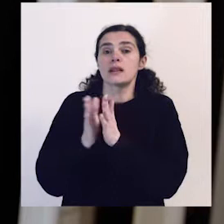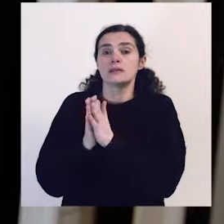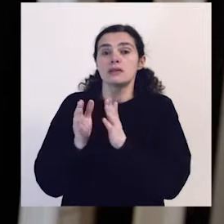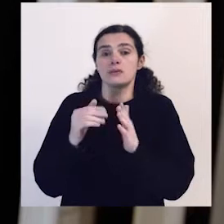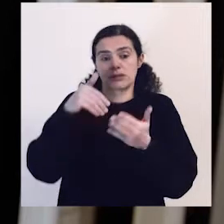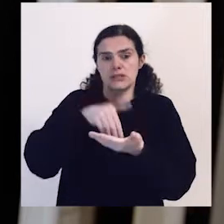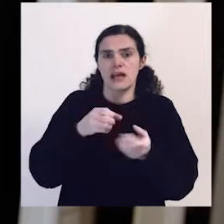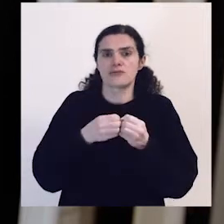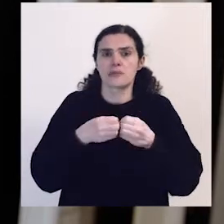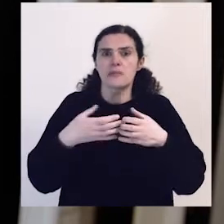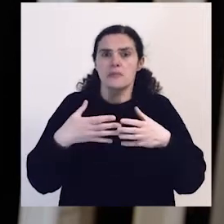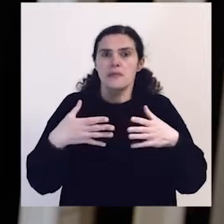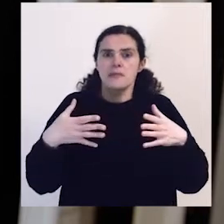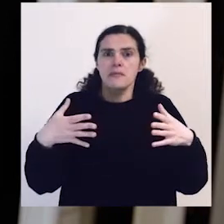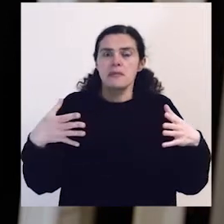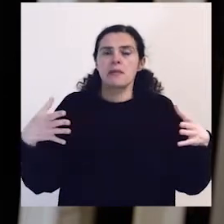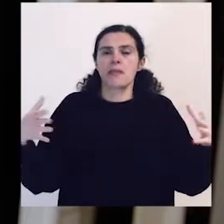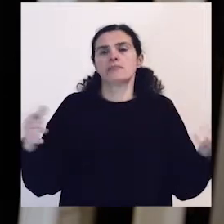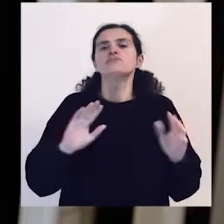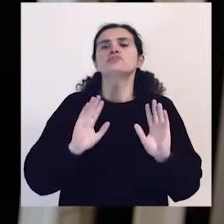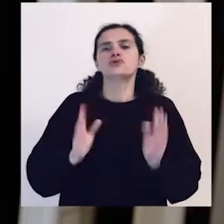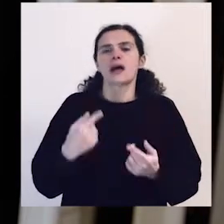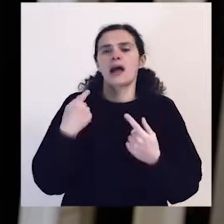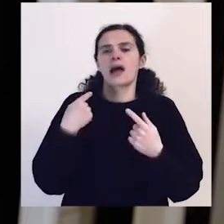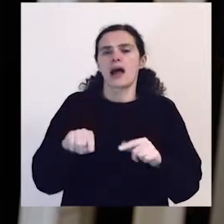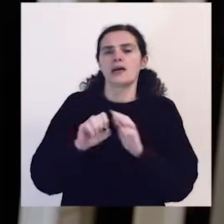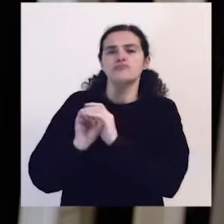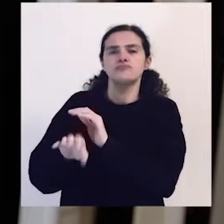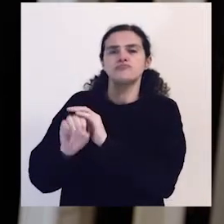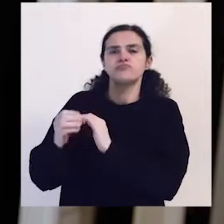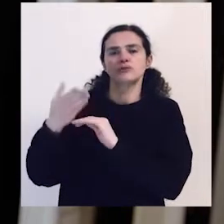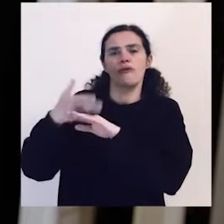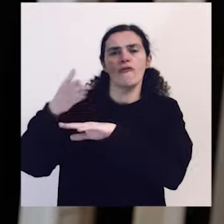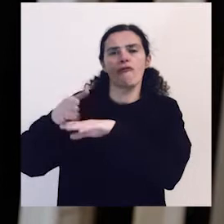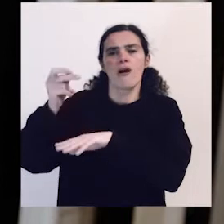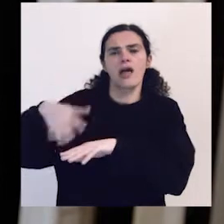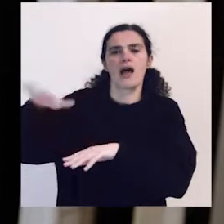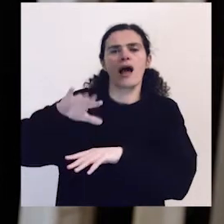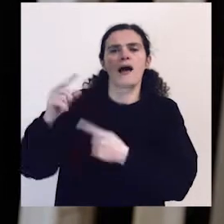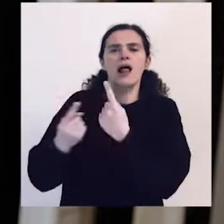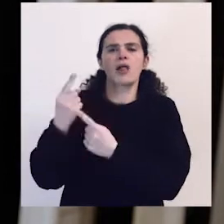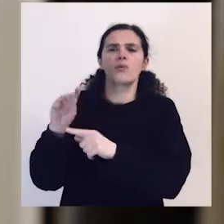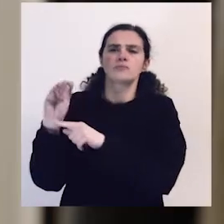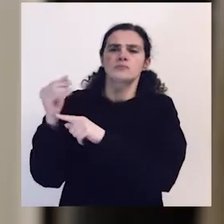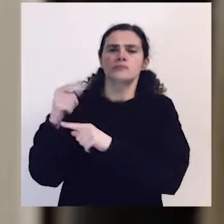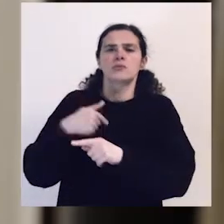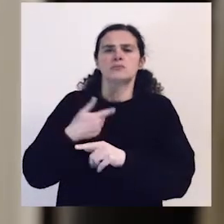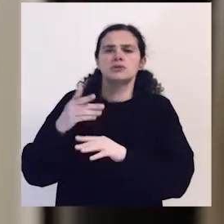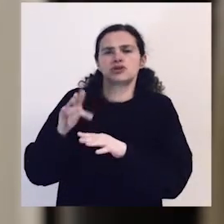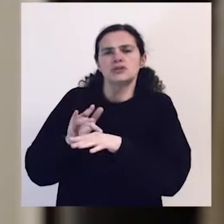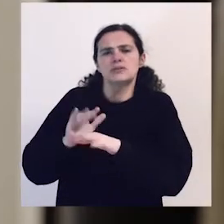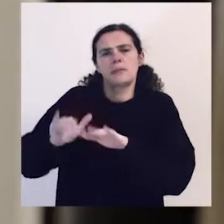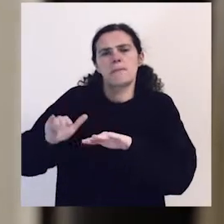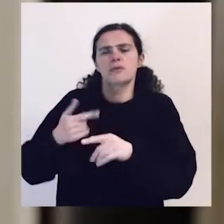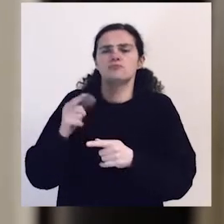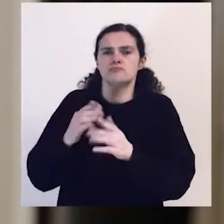de Serralves, recorremos já a um armazenamento externo, onde temos algumas obras menos sensíveis, sobretudo